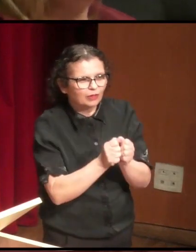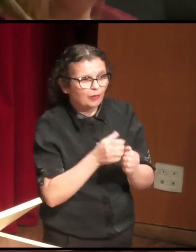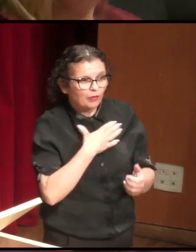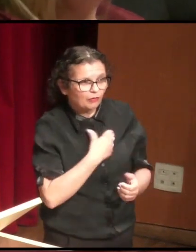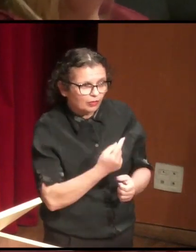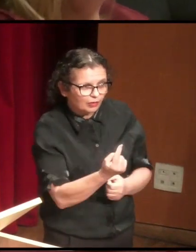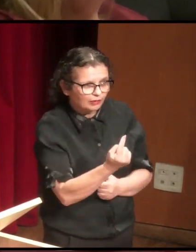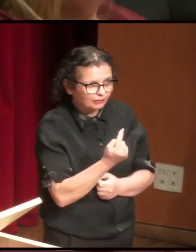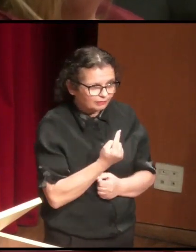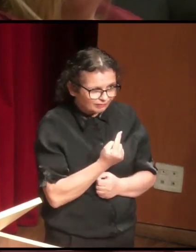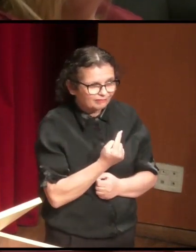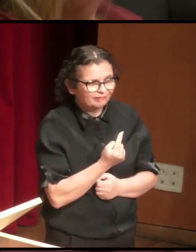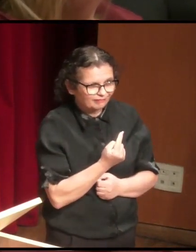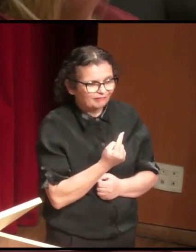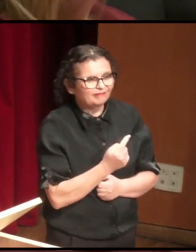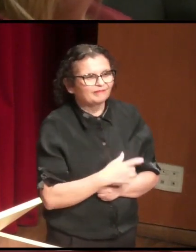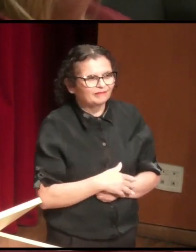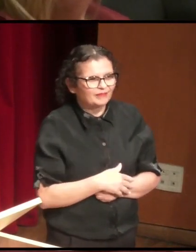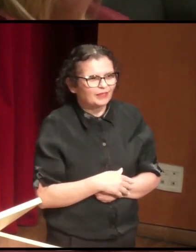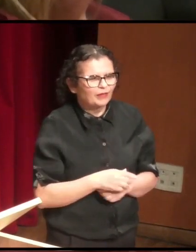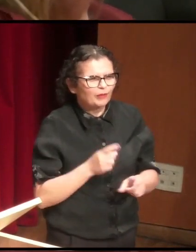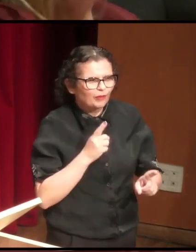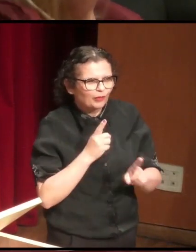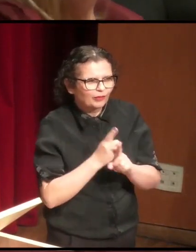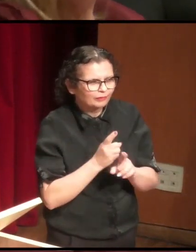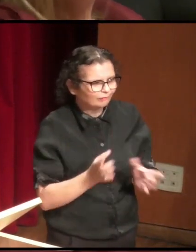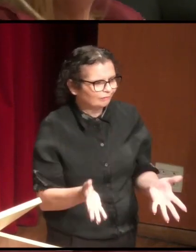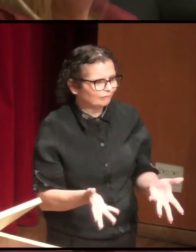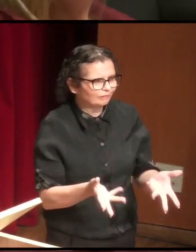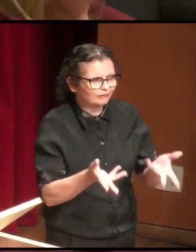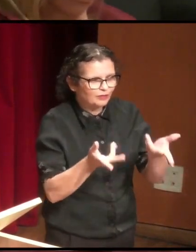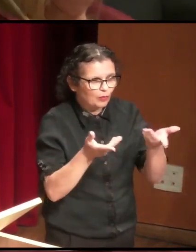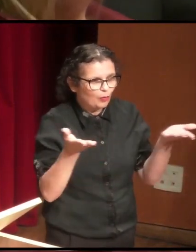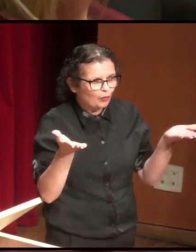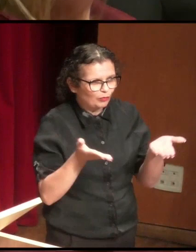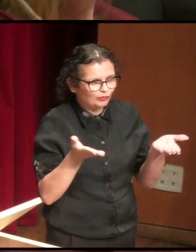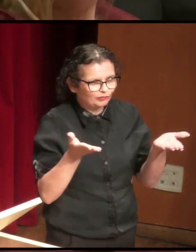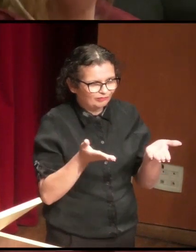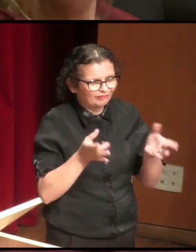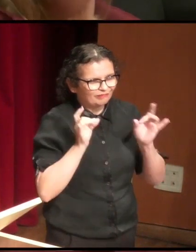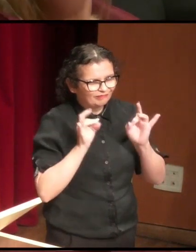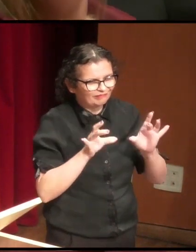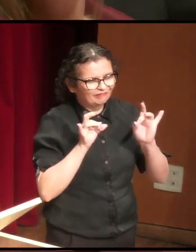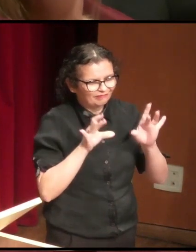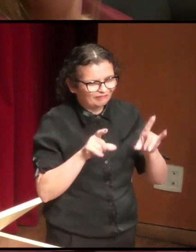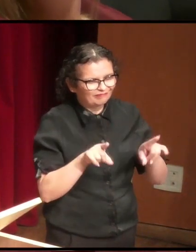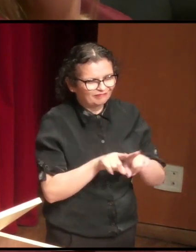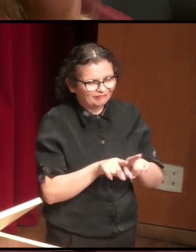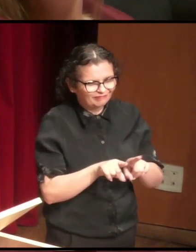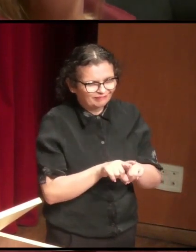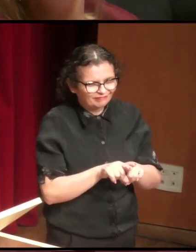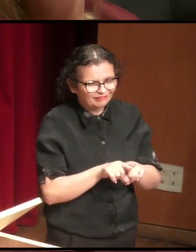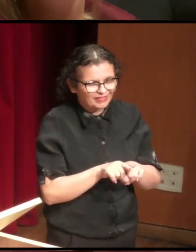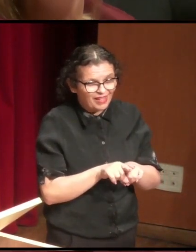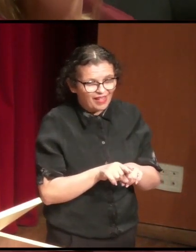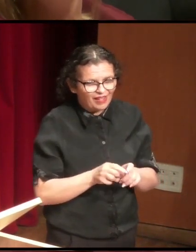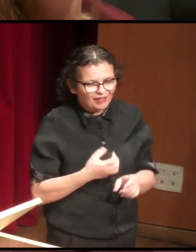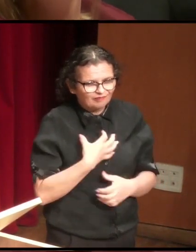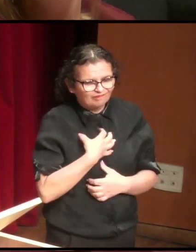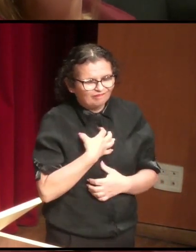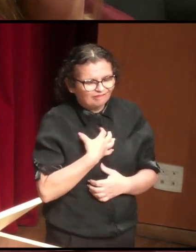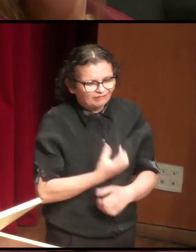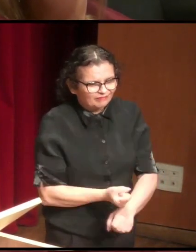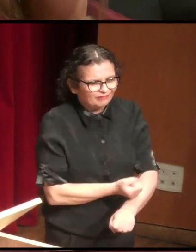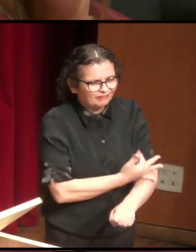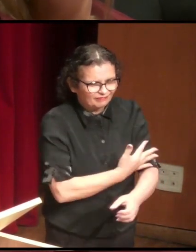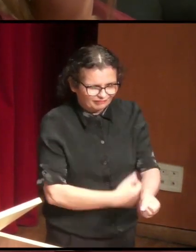está chegando daqui a pouco, encontro extraordinário hoje, estava falando para a Emilene, e estou muito emocionado